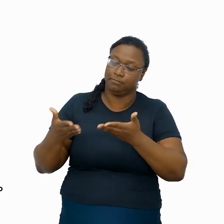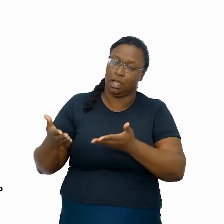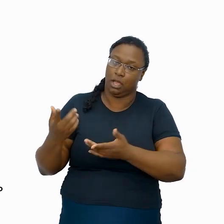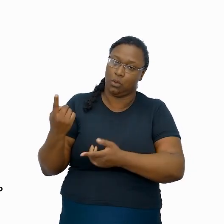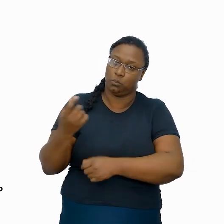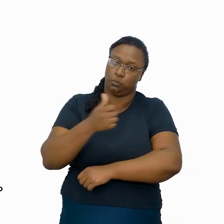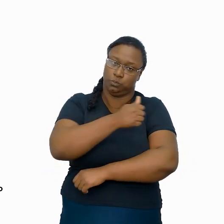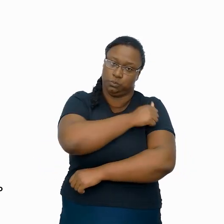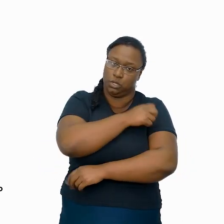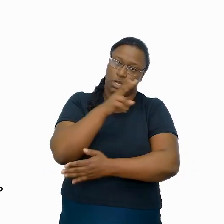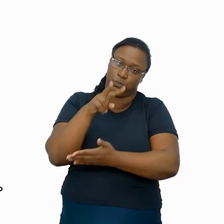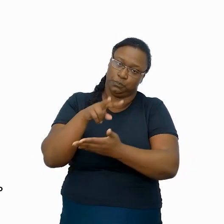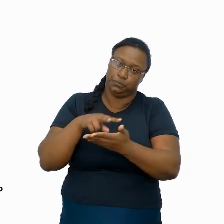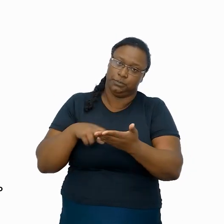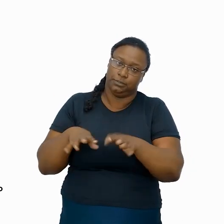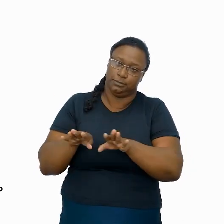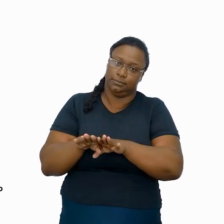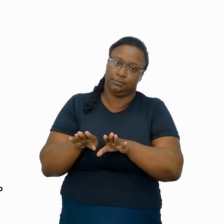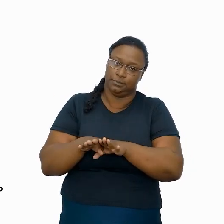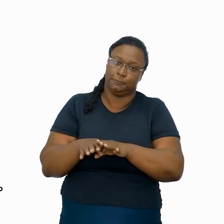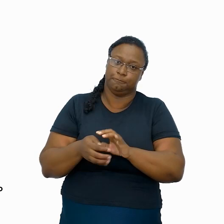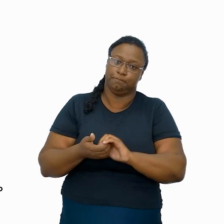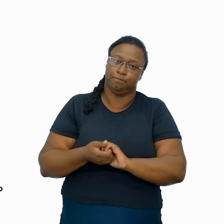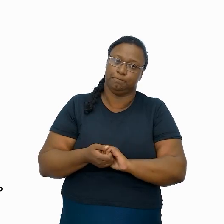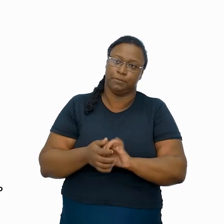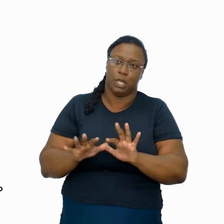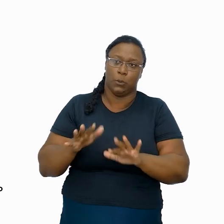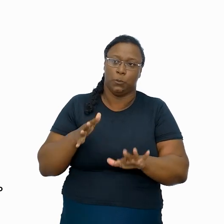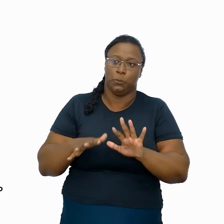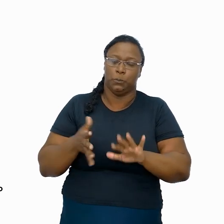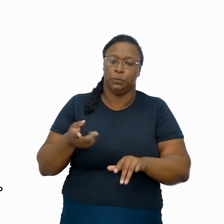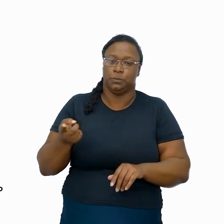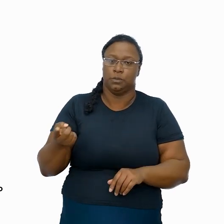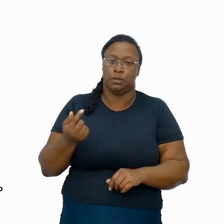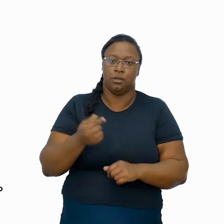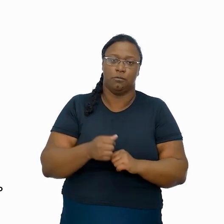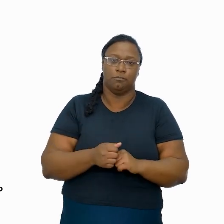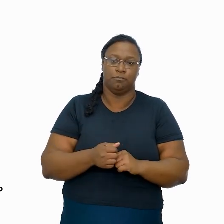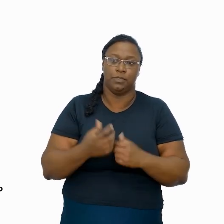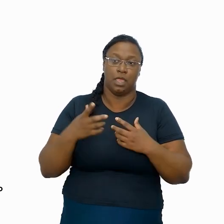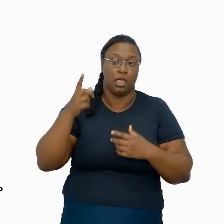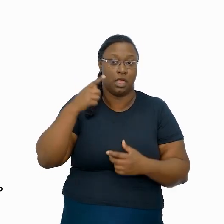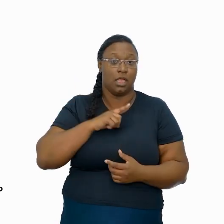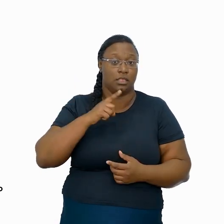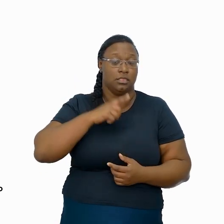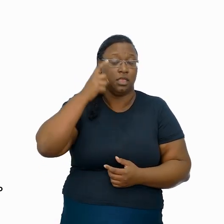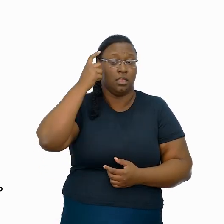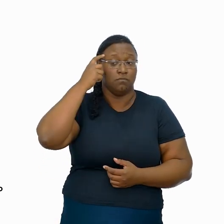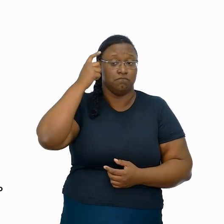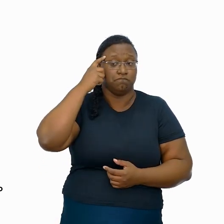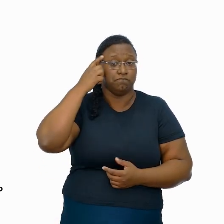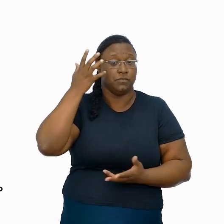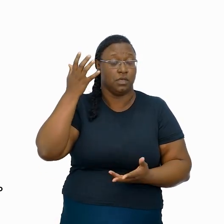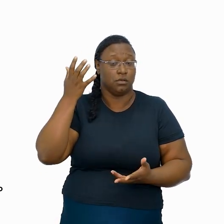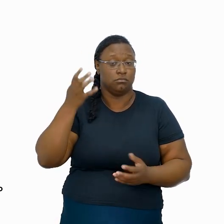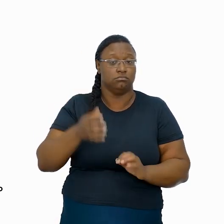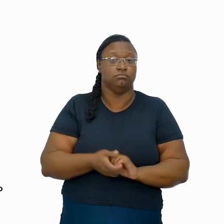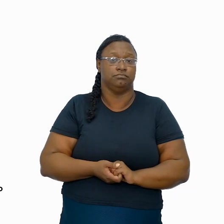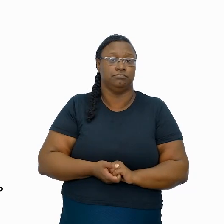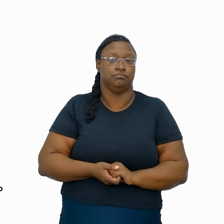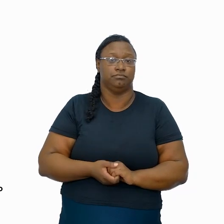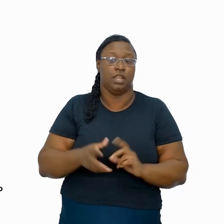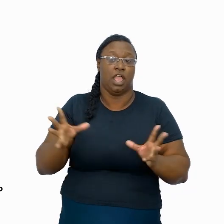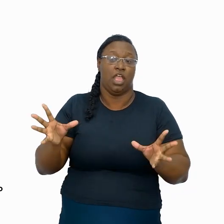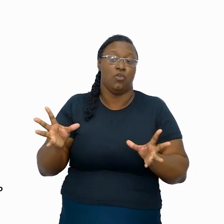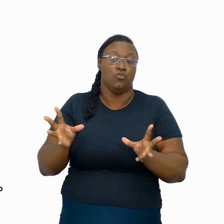alunos, dependendo, né, de como for, assim, para os alunos terem uma noção, né, do que ele traz. Então, é um resumo